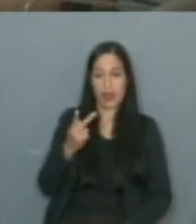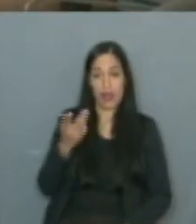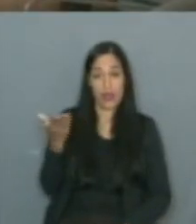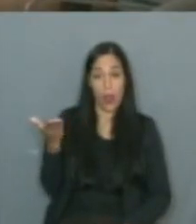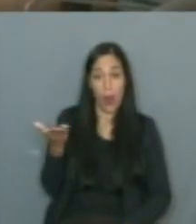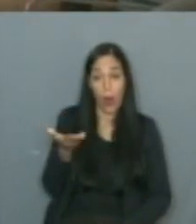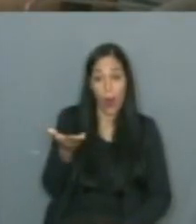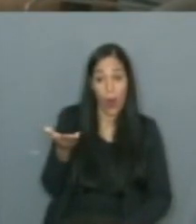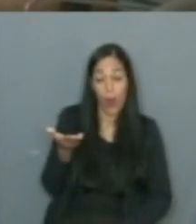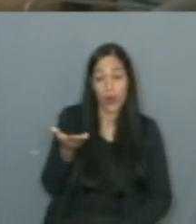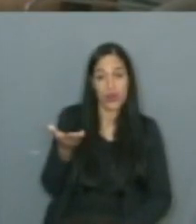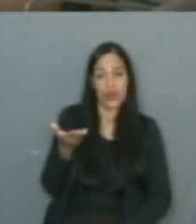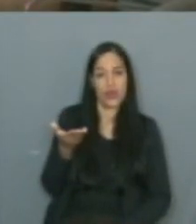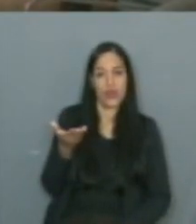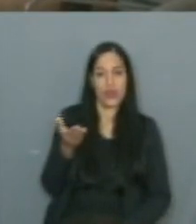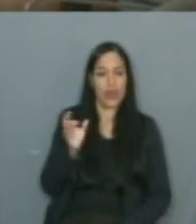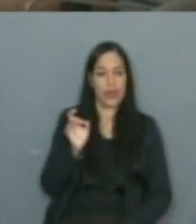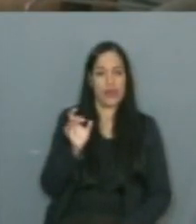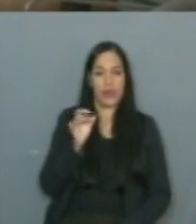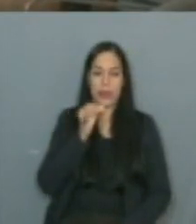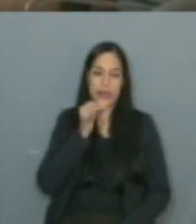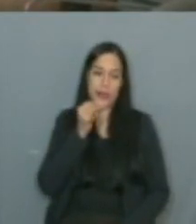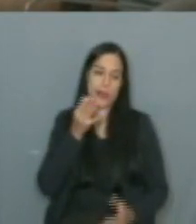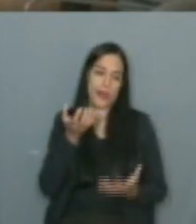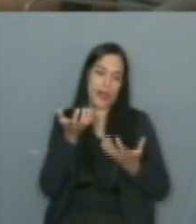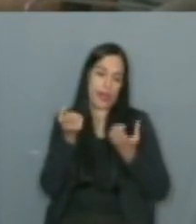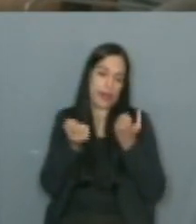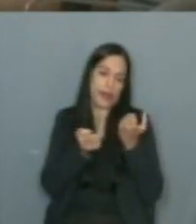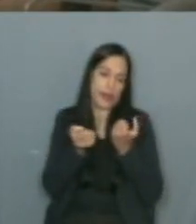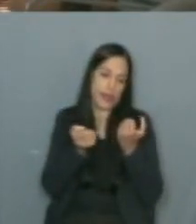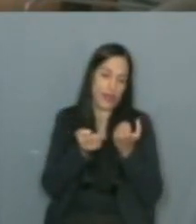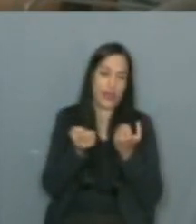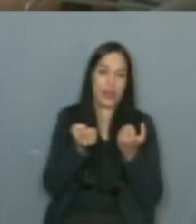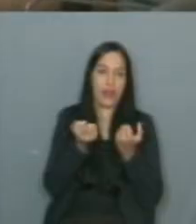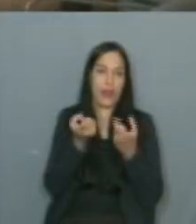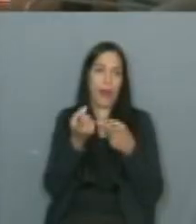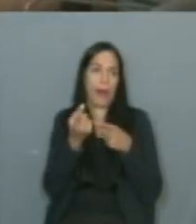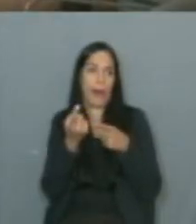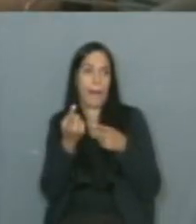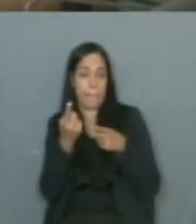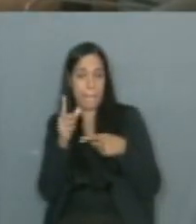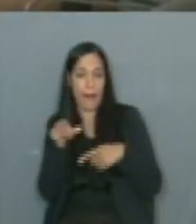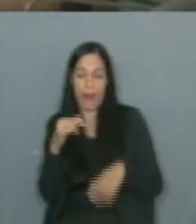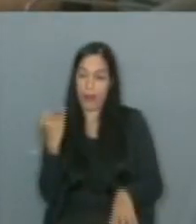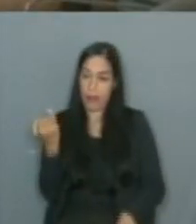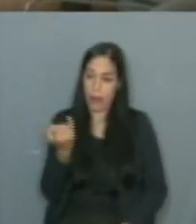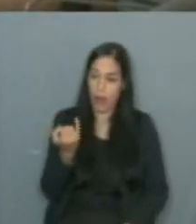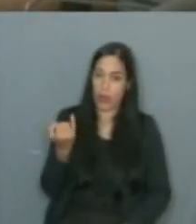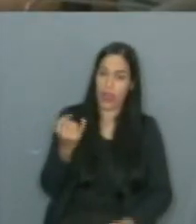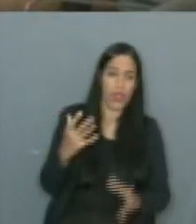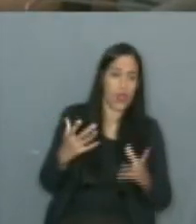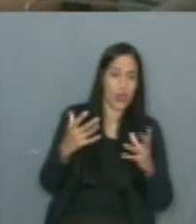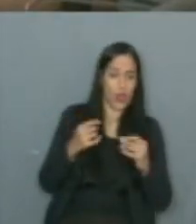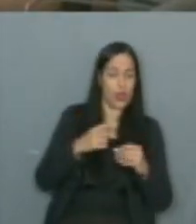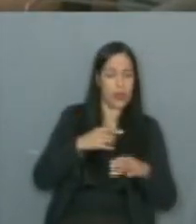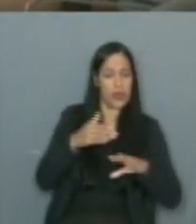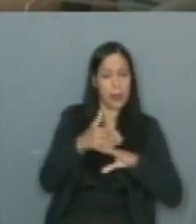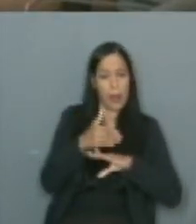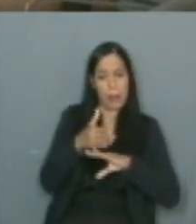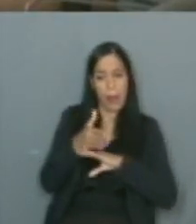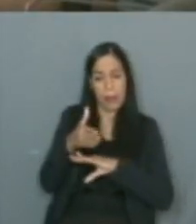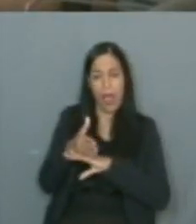é simplesmente você querer dirigir um veículo porque que é importante que todo mundo tenha direito, acesso